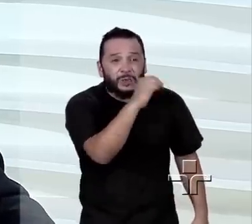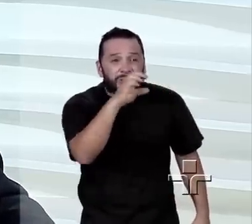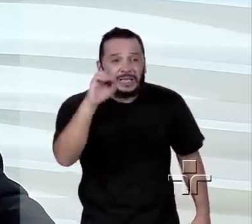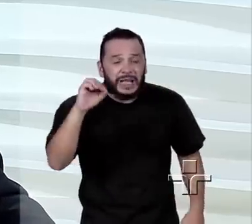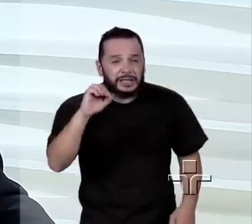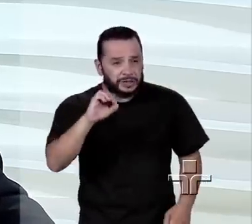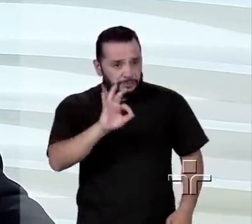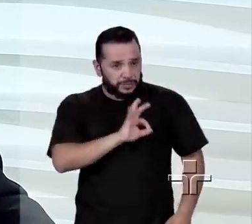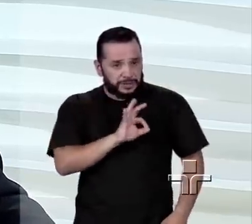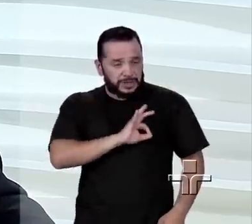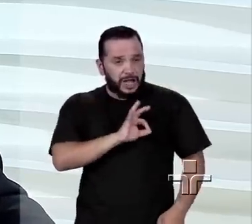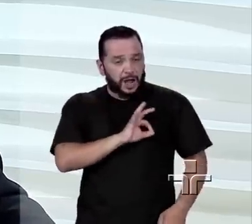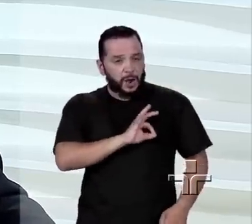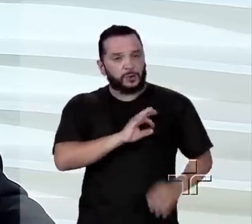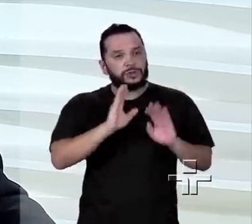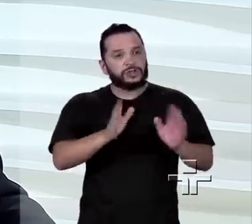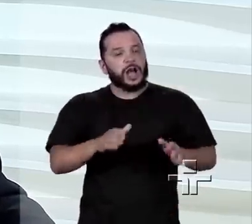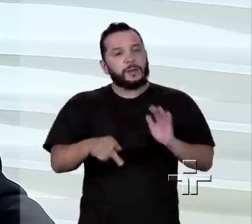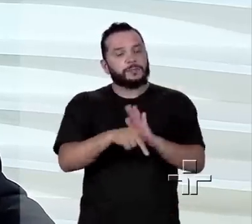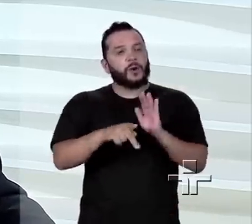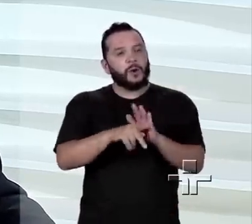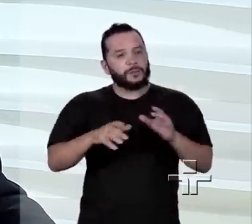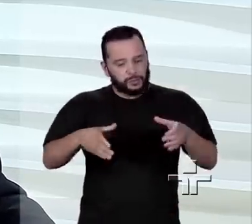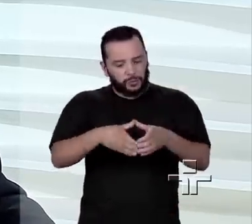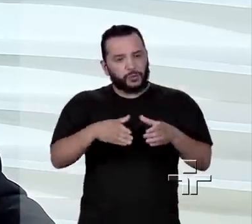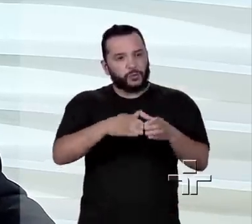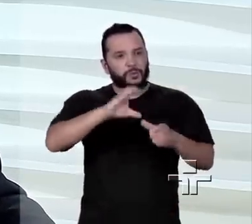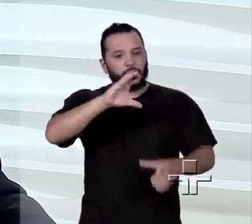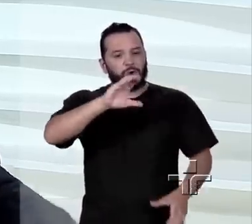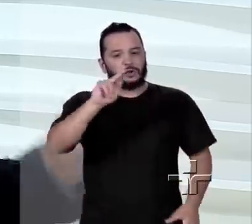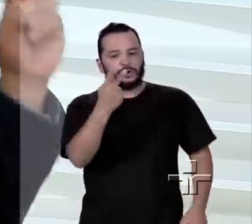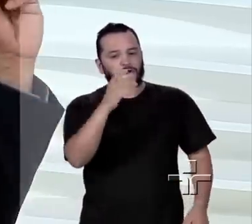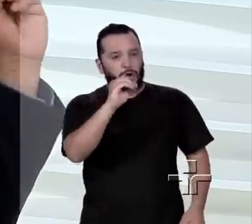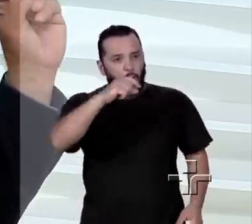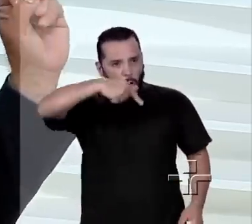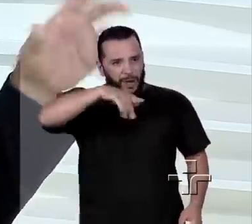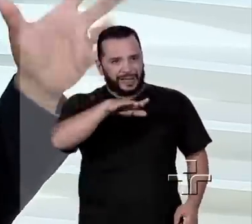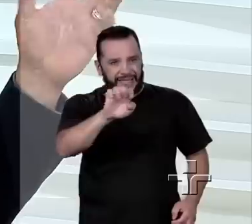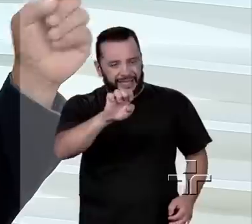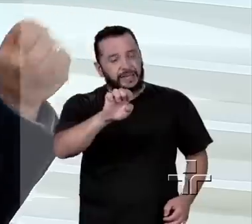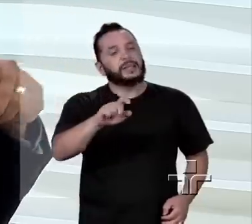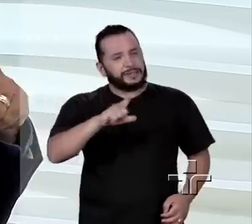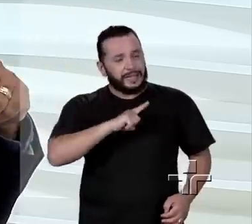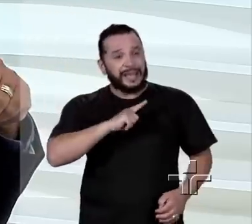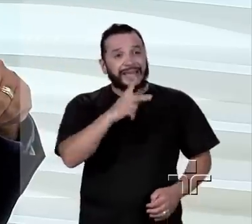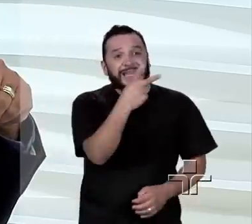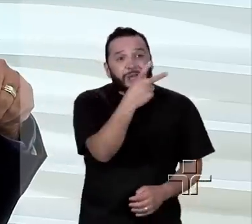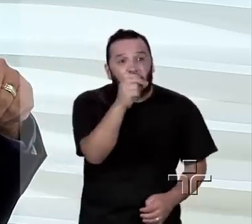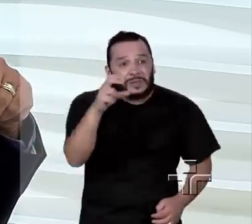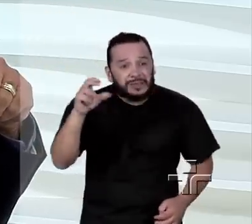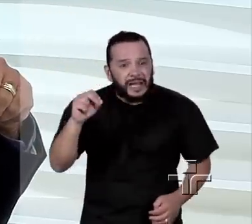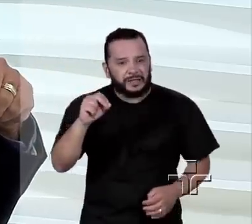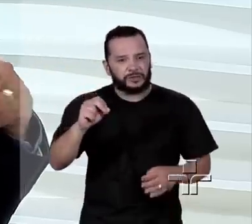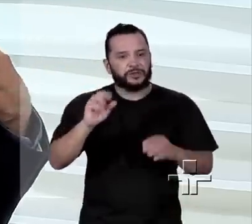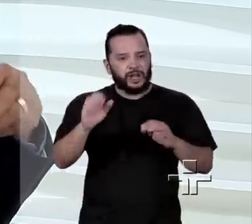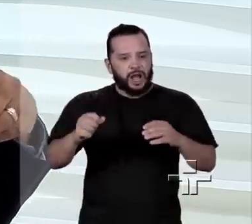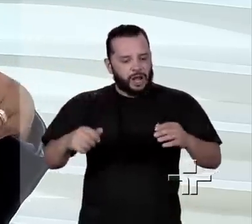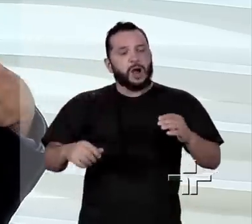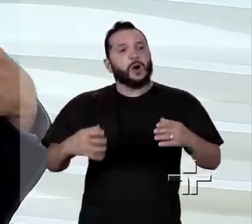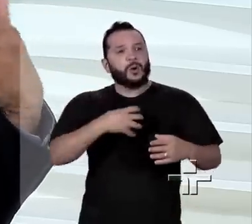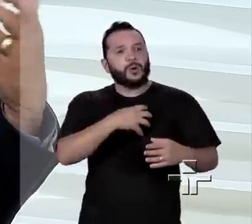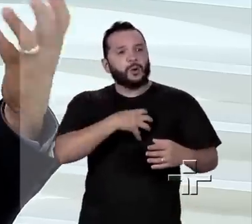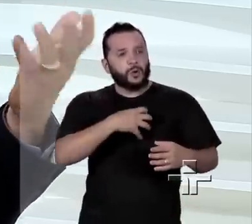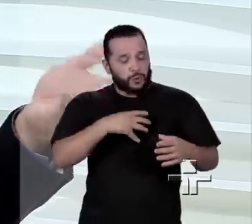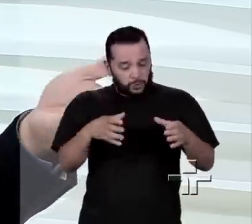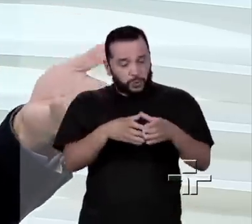Paulo. Nós estamos com 200 policiais por dia em Presidente Venceslau, a cidade sitiada. O